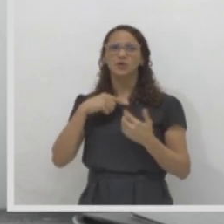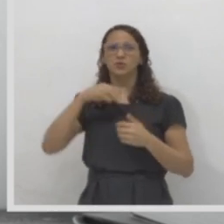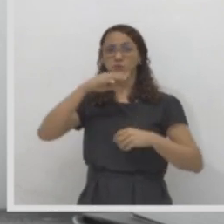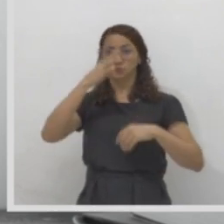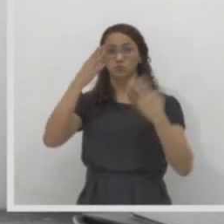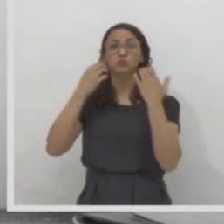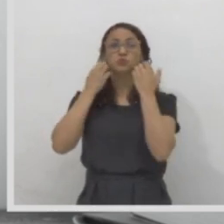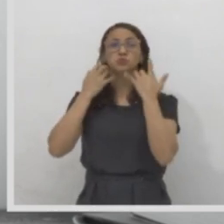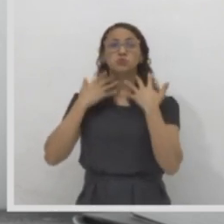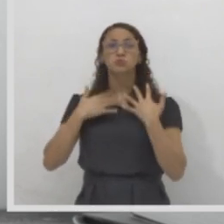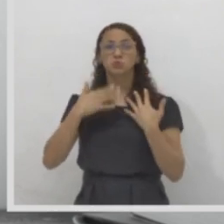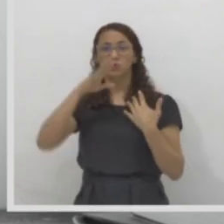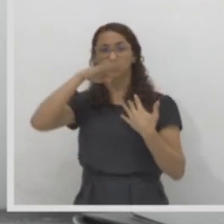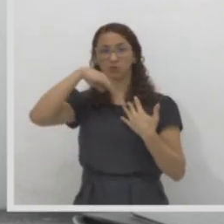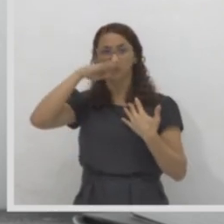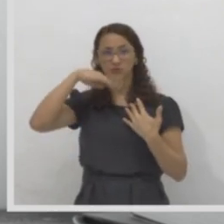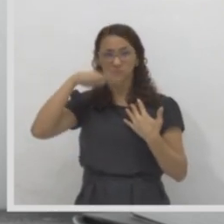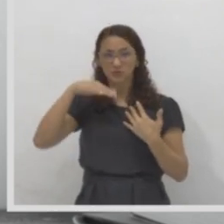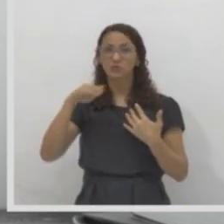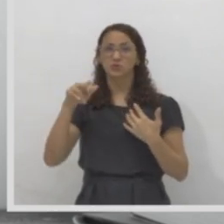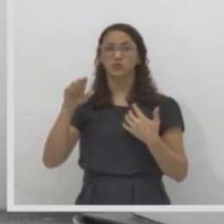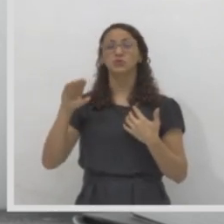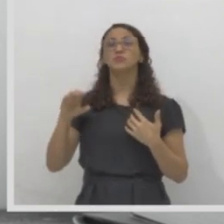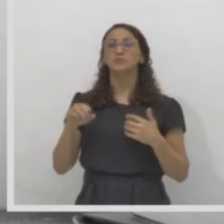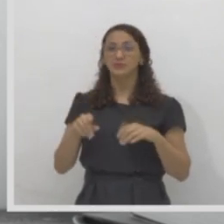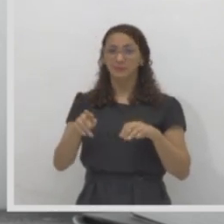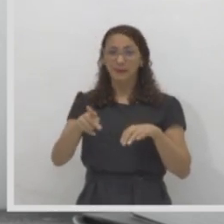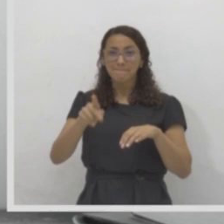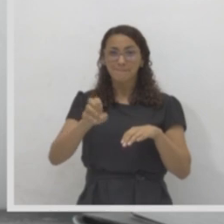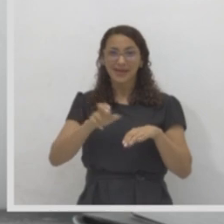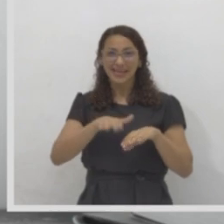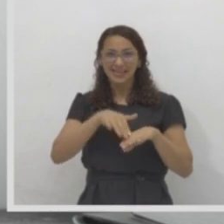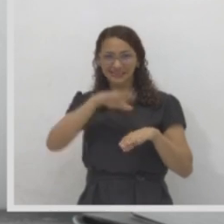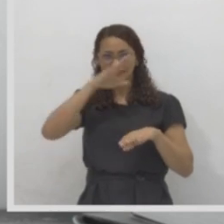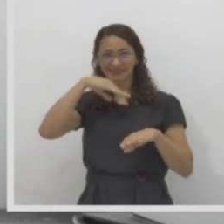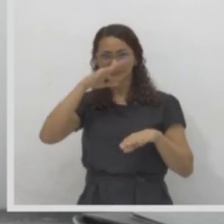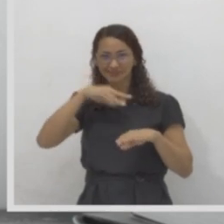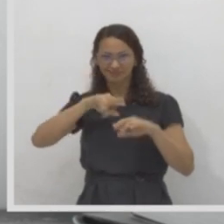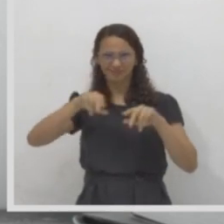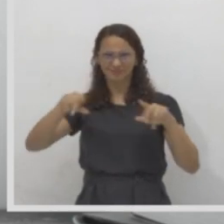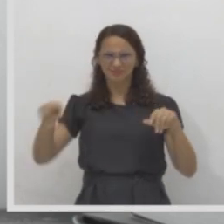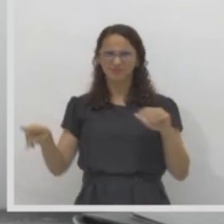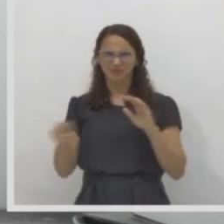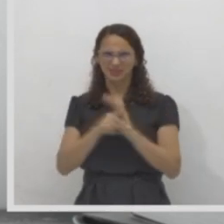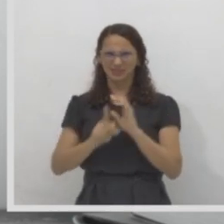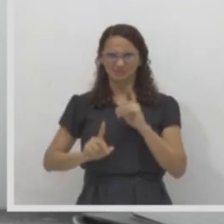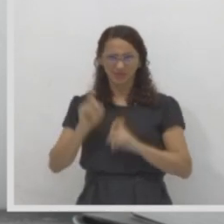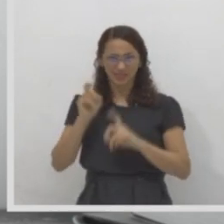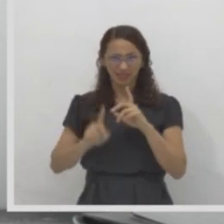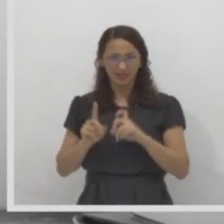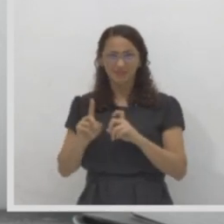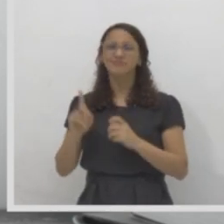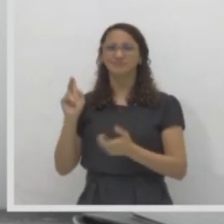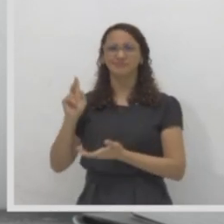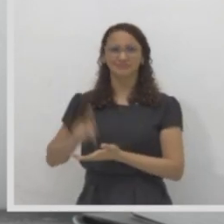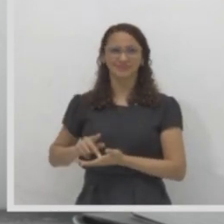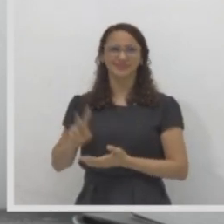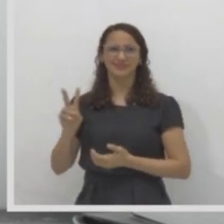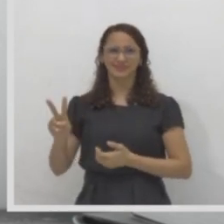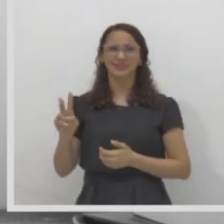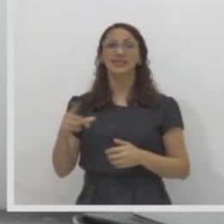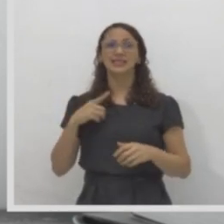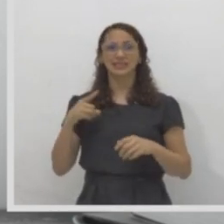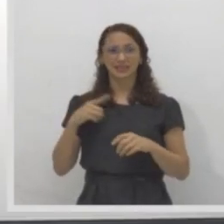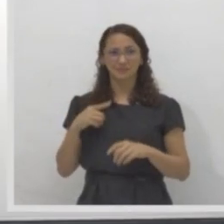Verdadeiro. E a última. Existem bactérias que habitam o intestino de animais e auxiliam na digestão? Verdadeiro